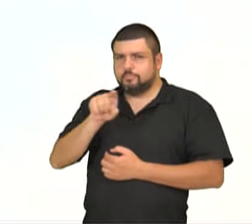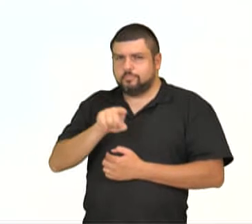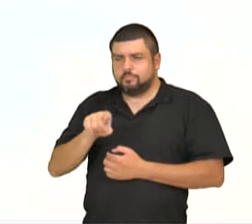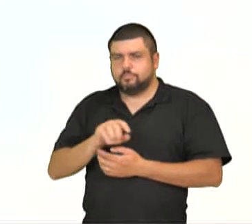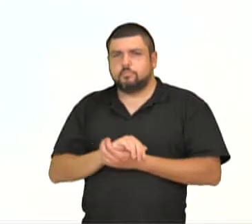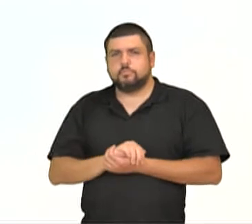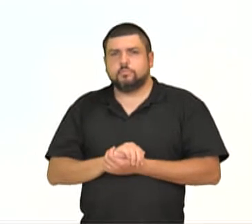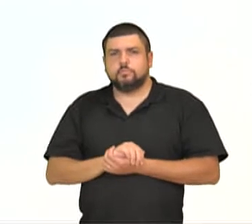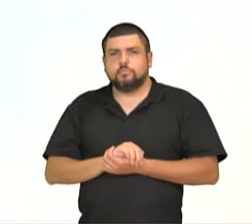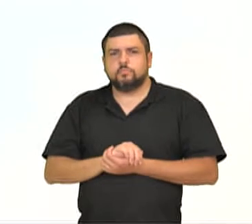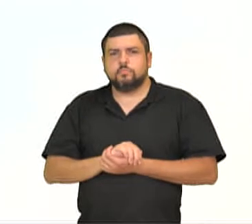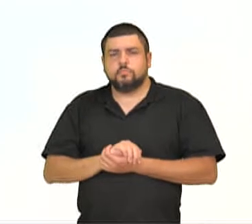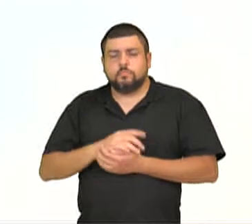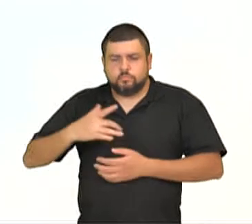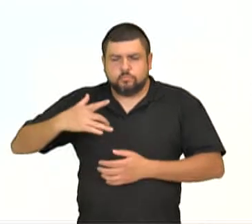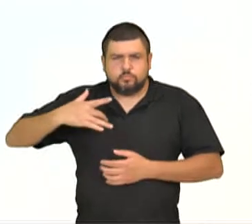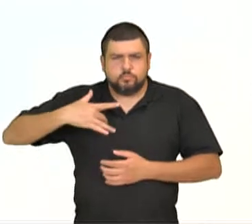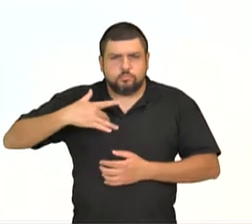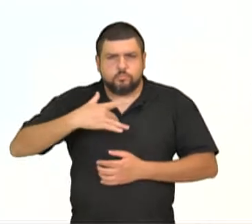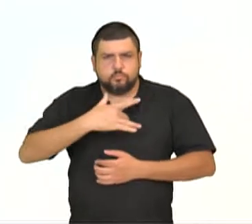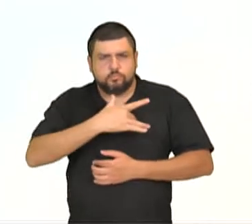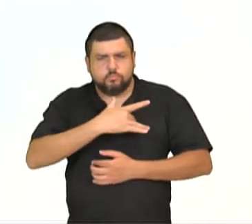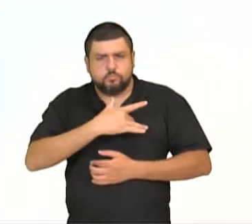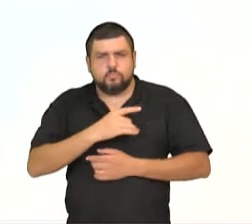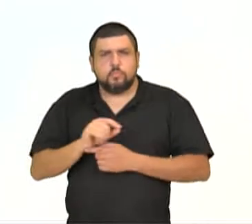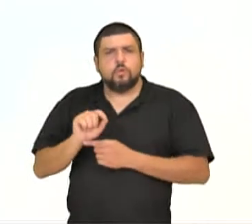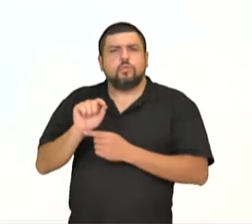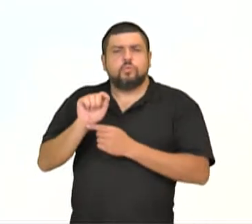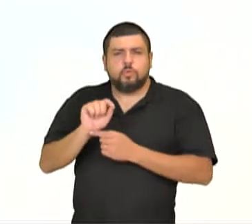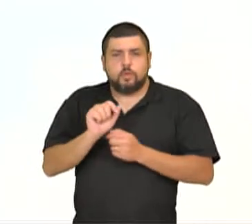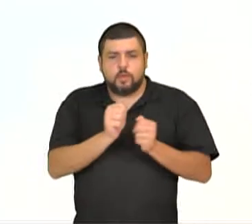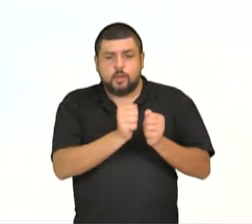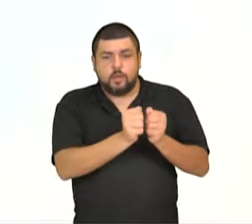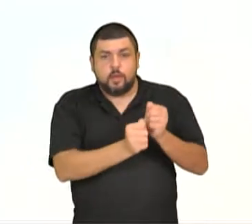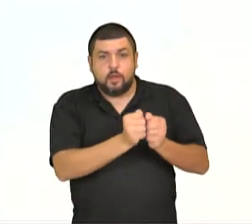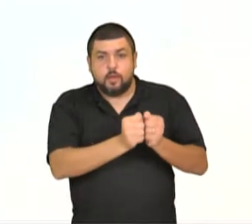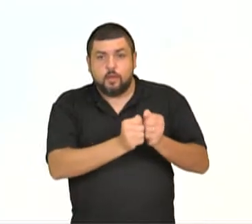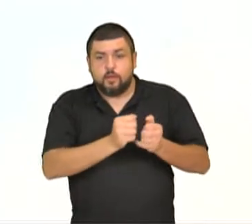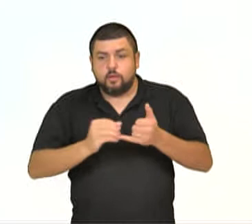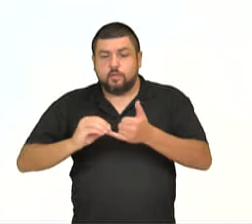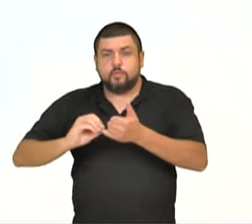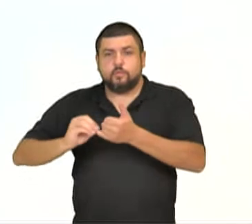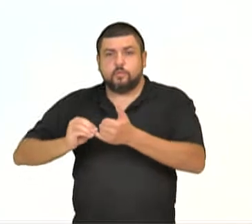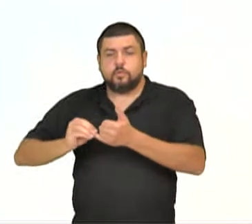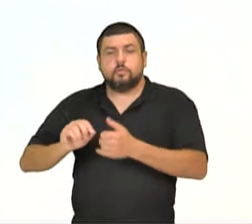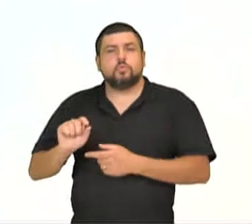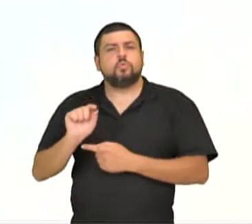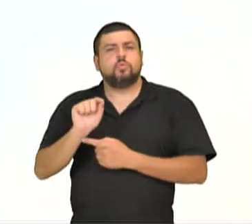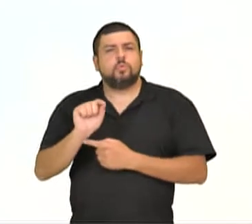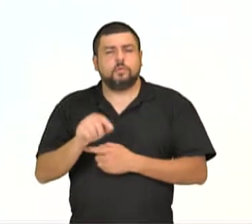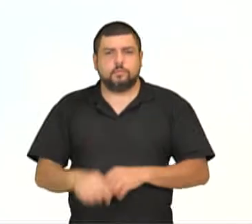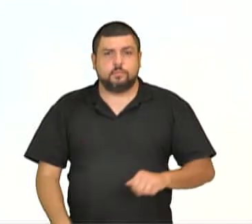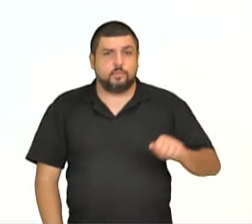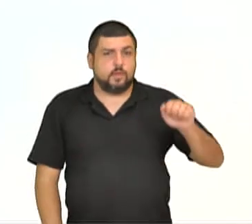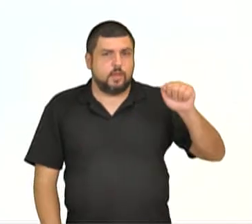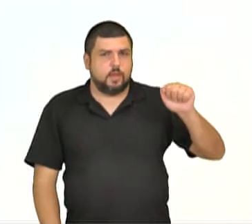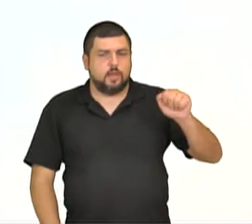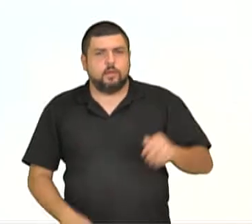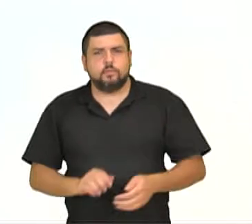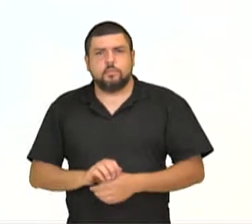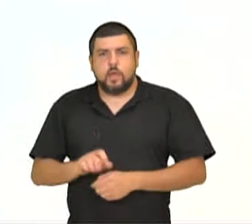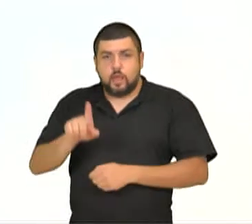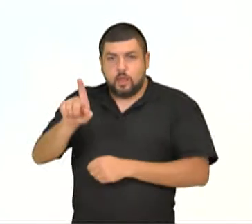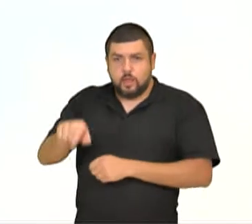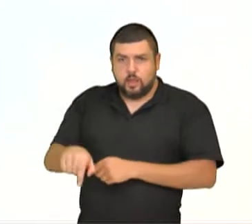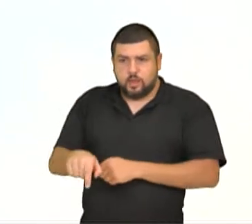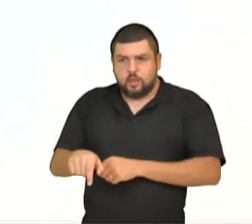vista nutricional, é possível afirmar sobre o arroz e o feijão que, letra A, são produtos de origem mineral